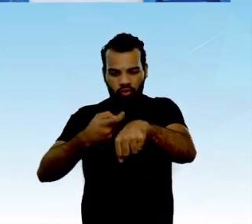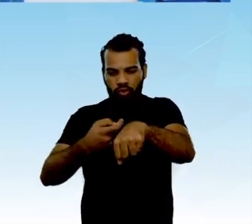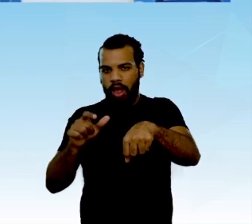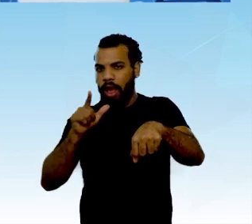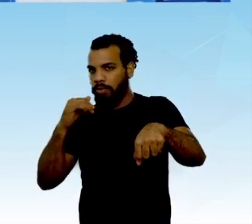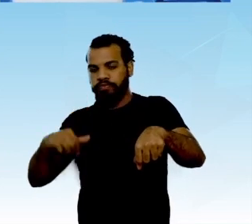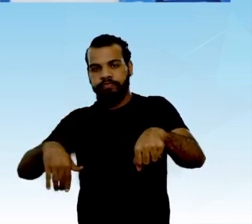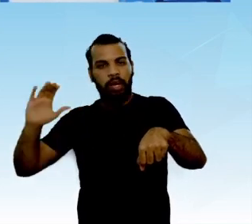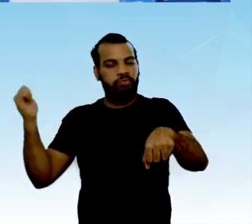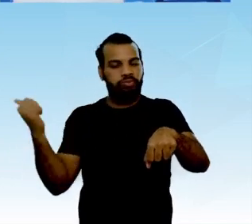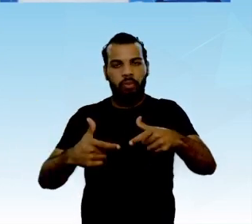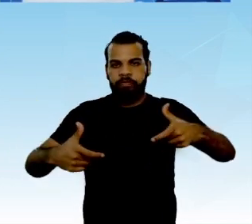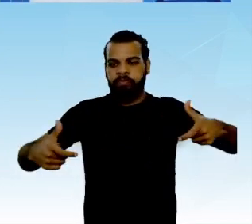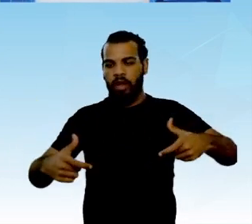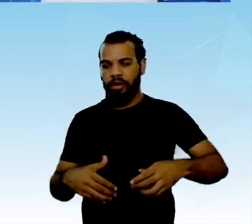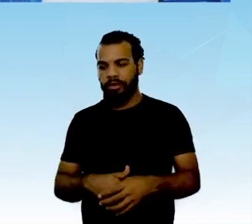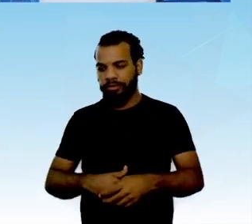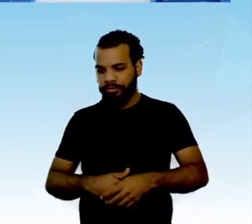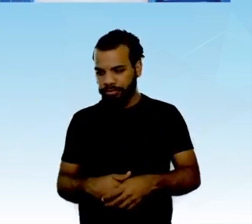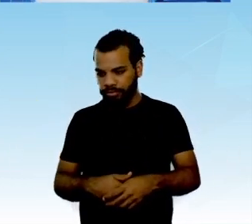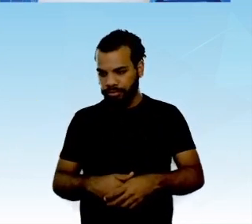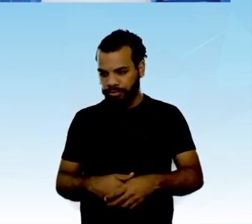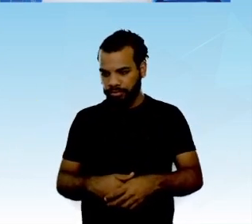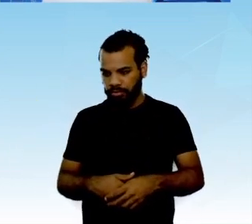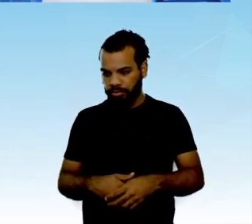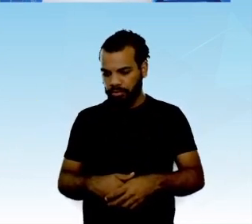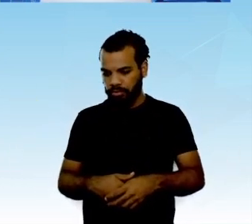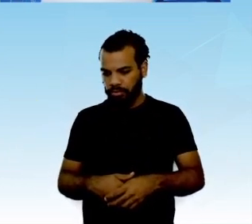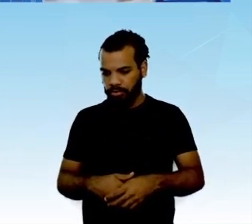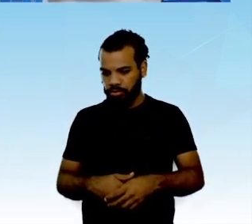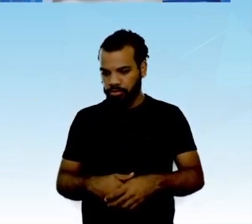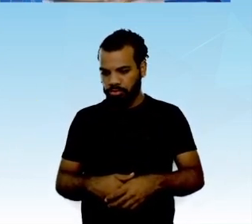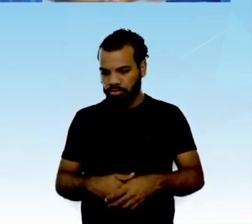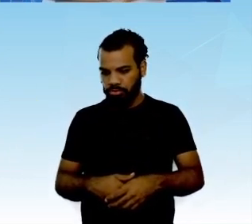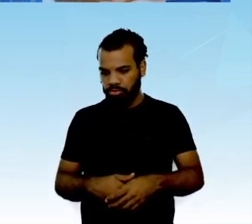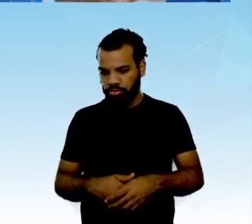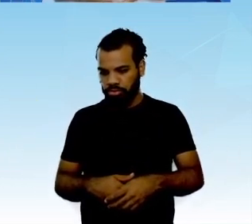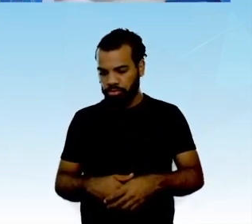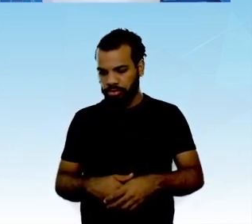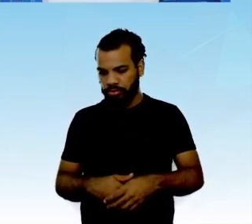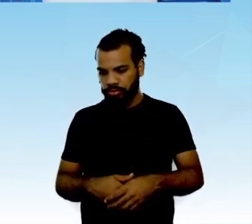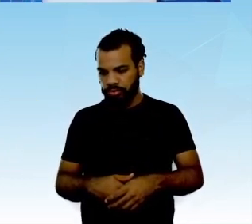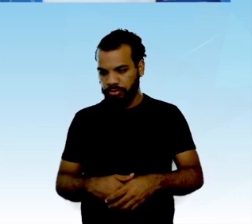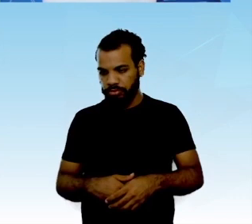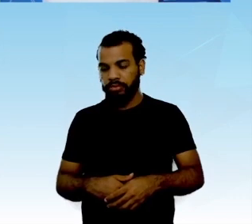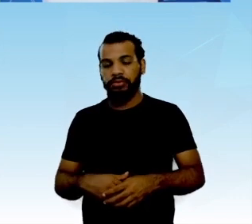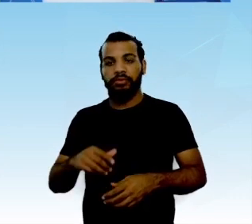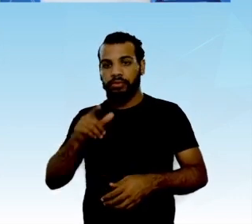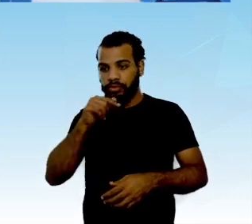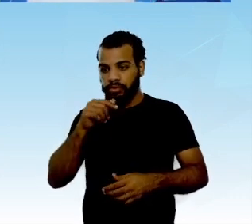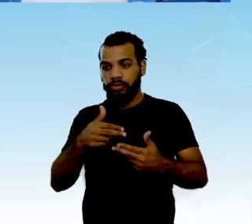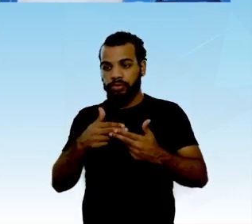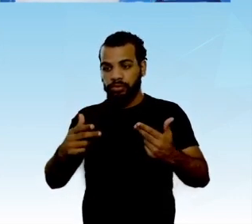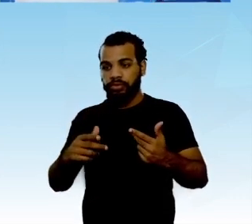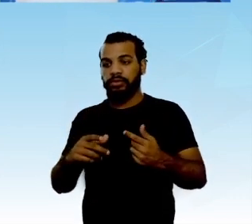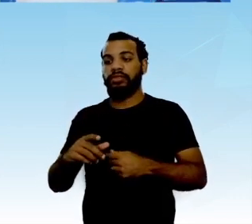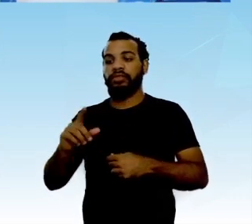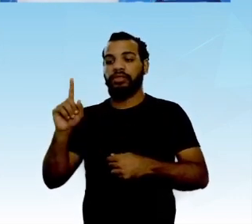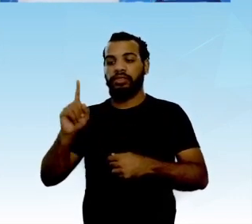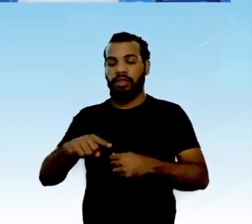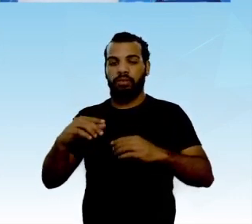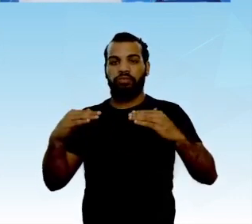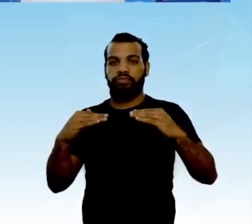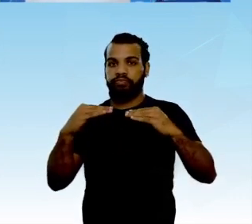bem maiores do que a força de repulsão. Nos líquidos, essas forças estão basicamente em